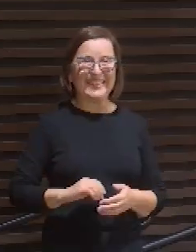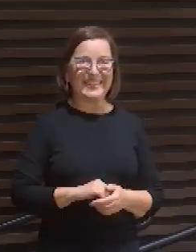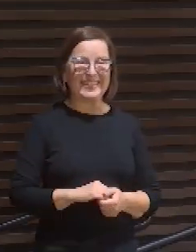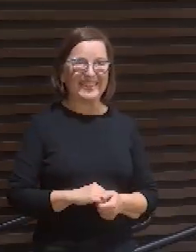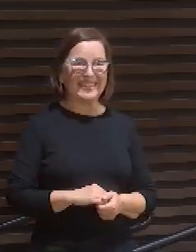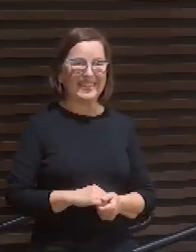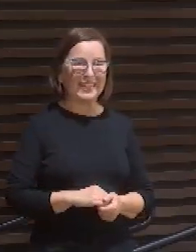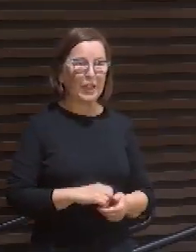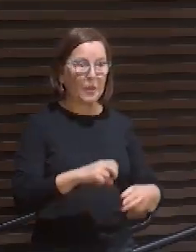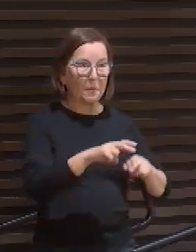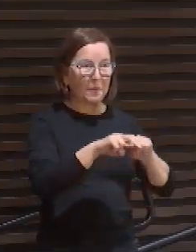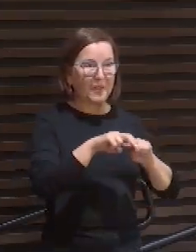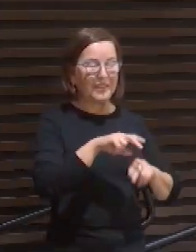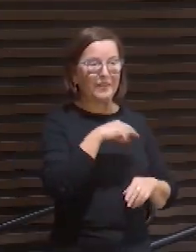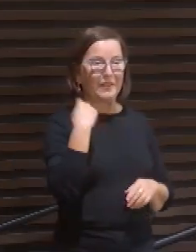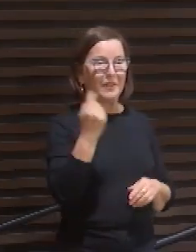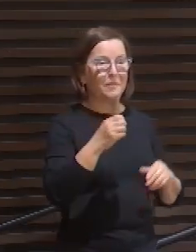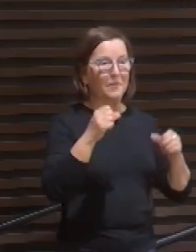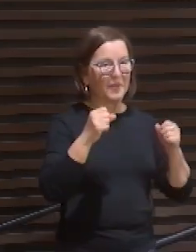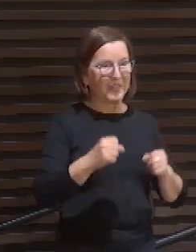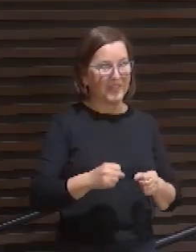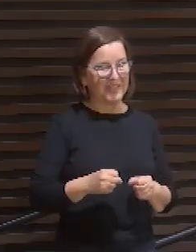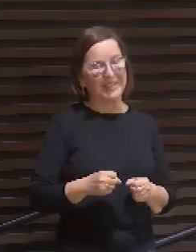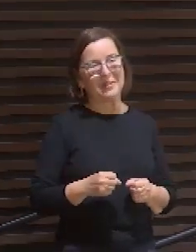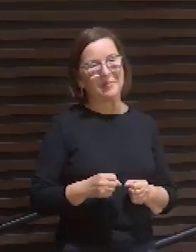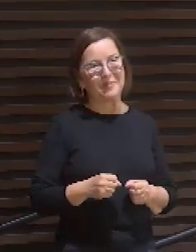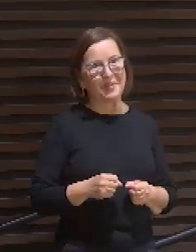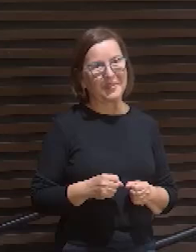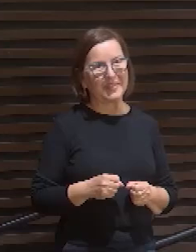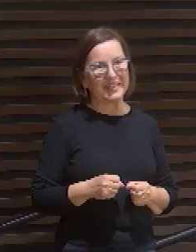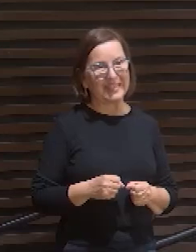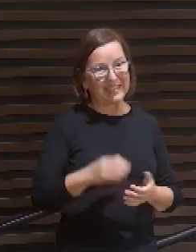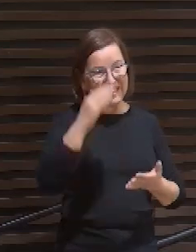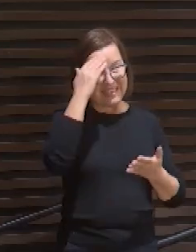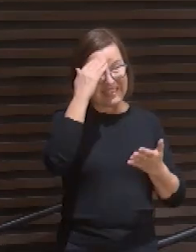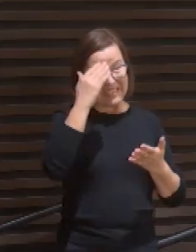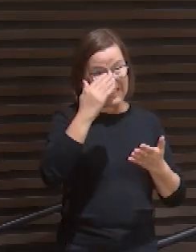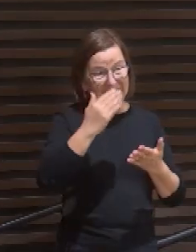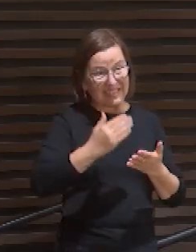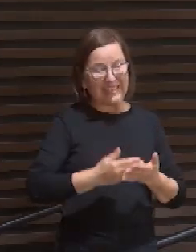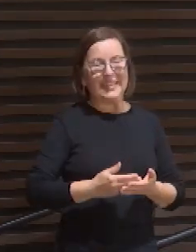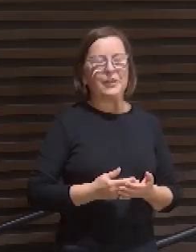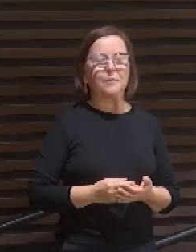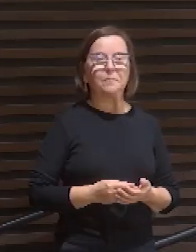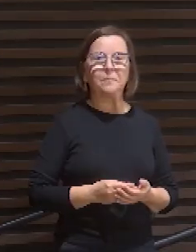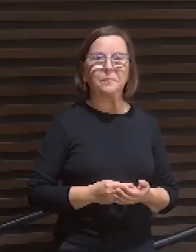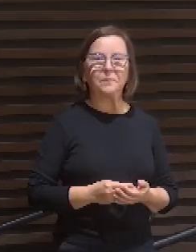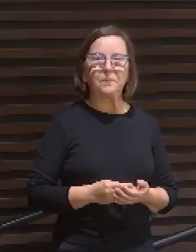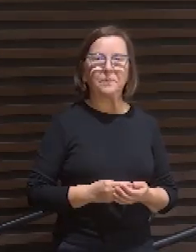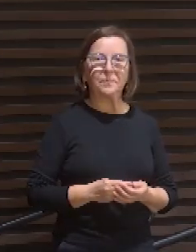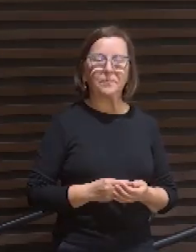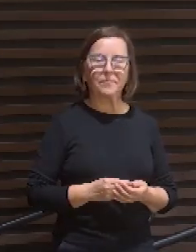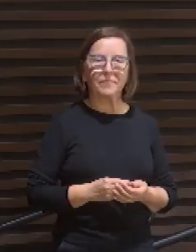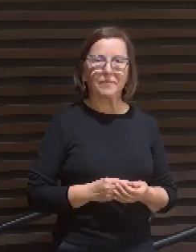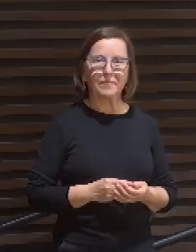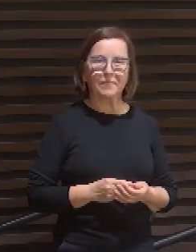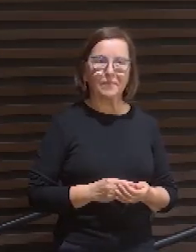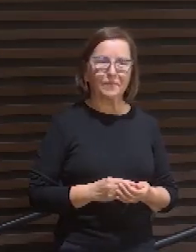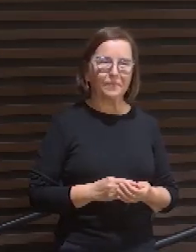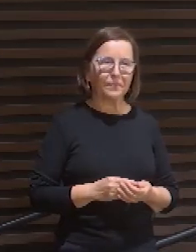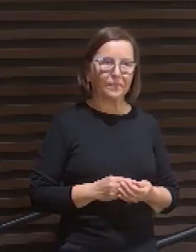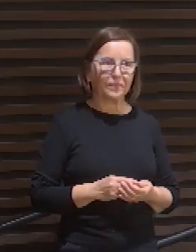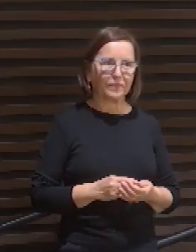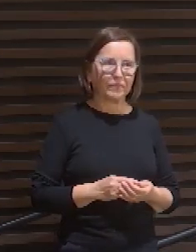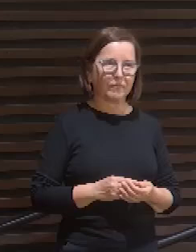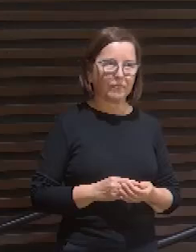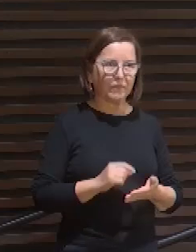Por isso nós podemos ganhar uma dimensão maravilhosa. E mais um pontinho aqui, que é